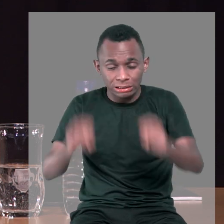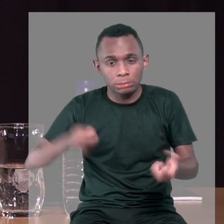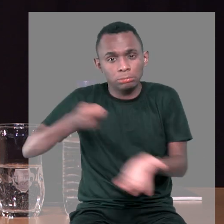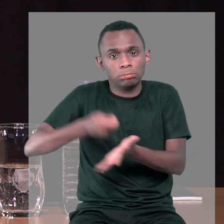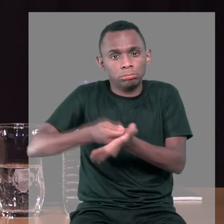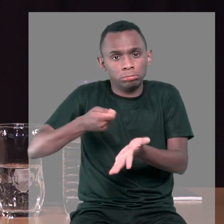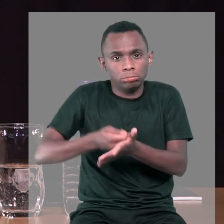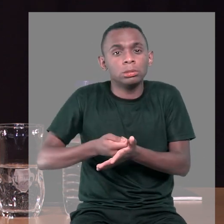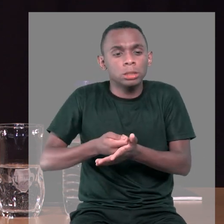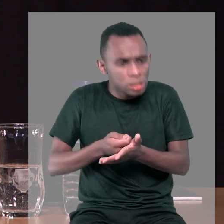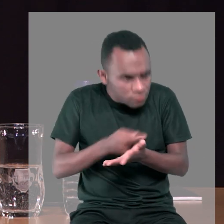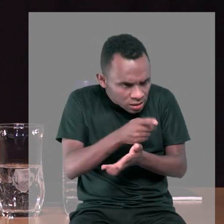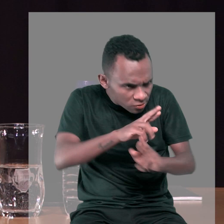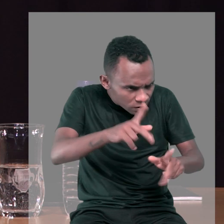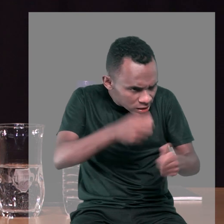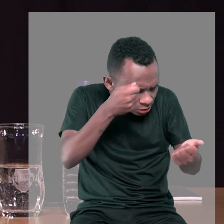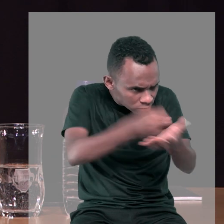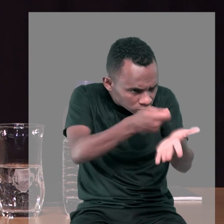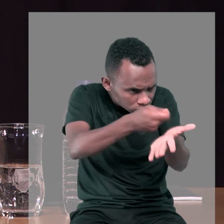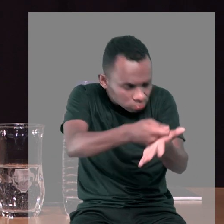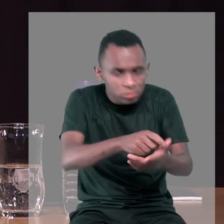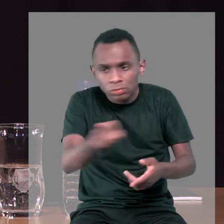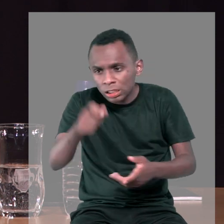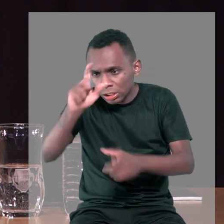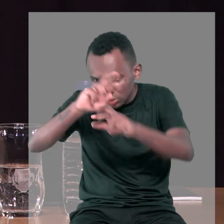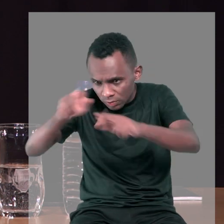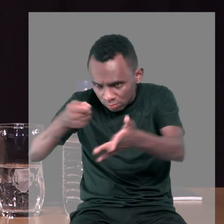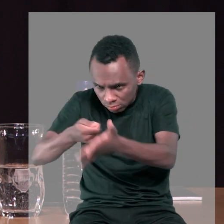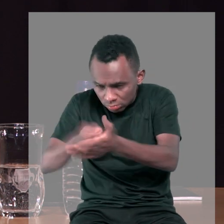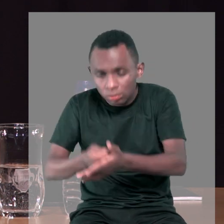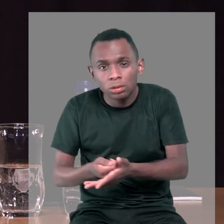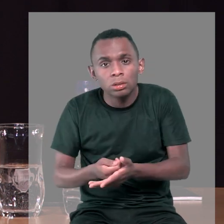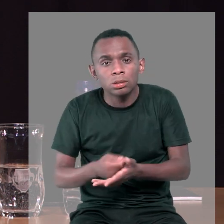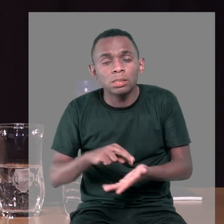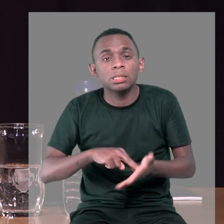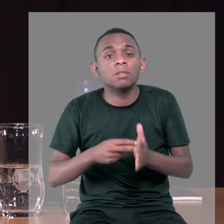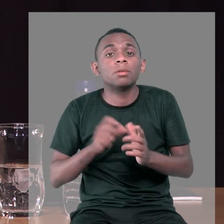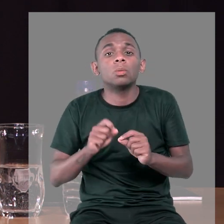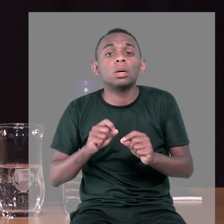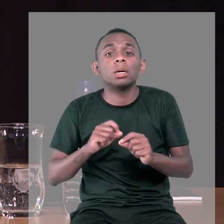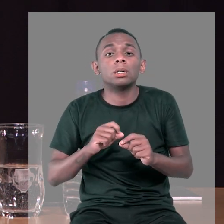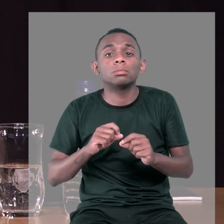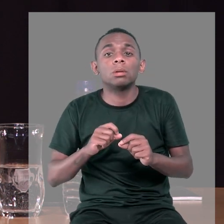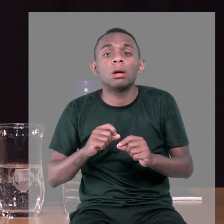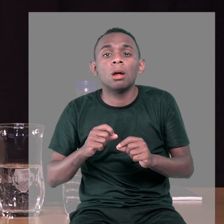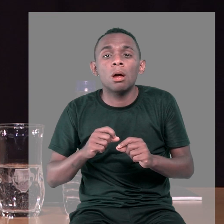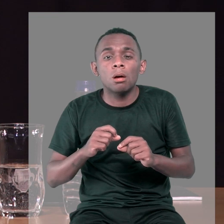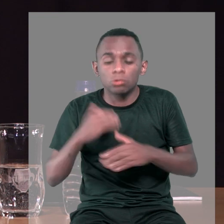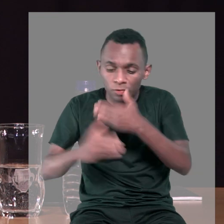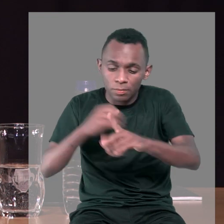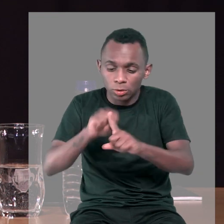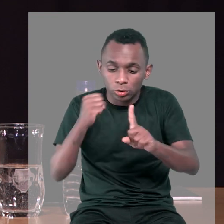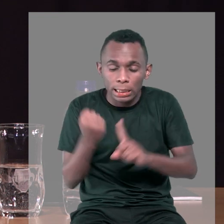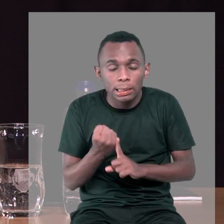um bloco monolítico que rejeita toda e qualquer heterogeneidade. O sonho